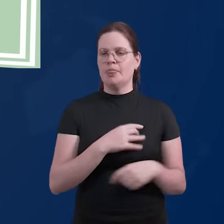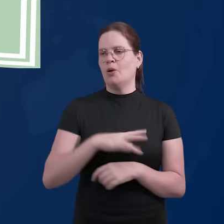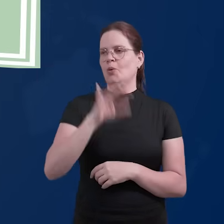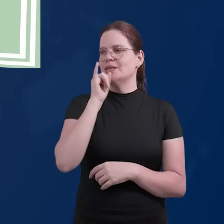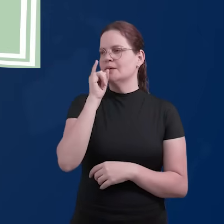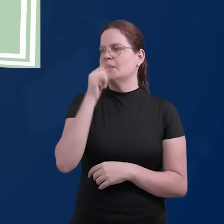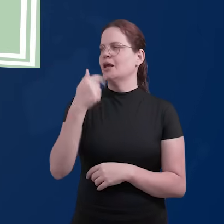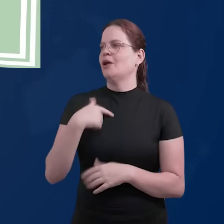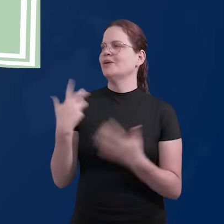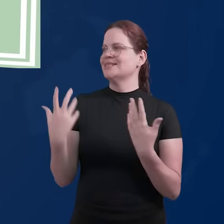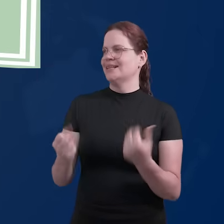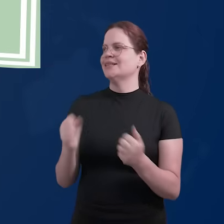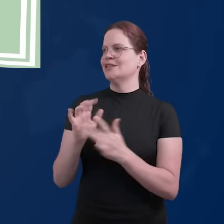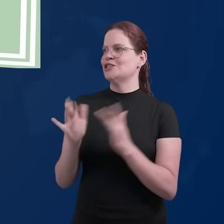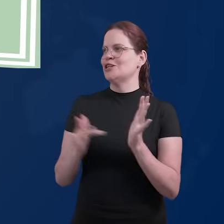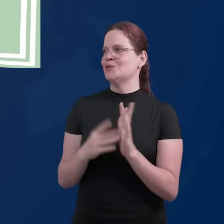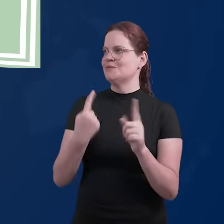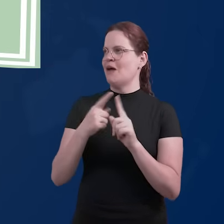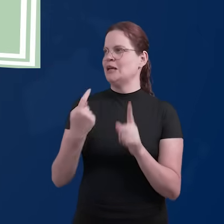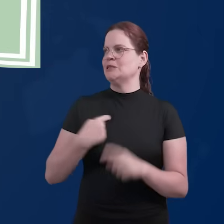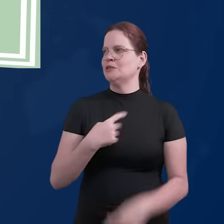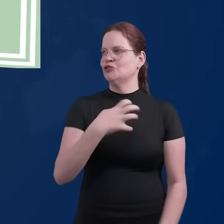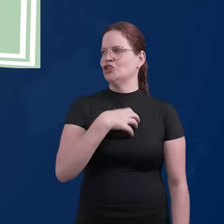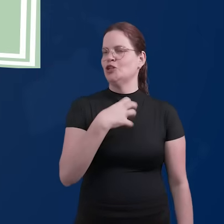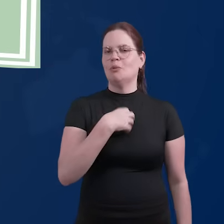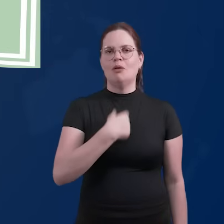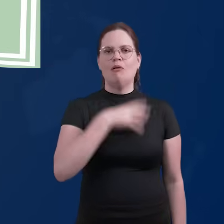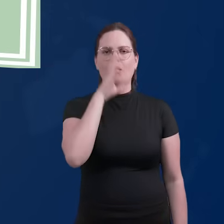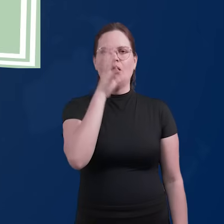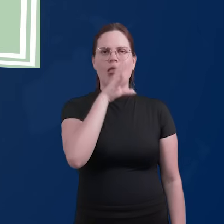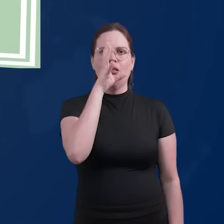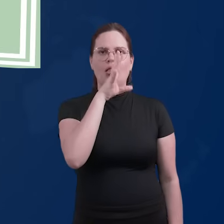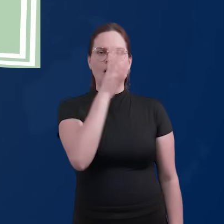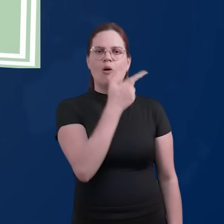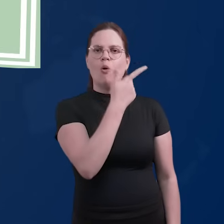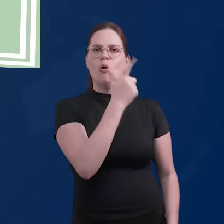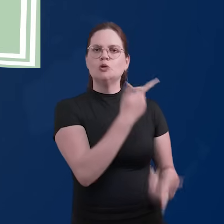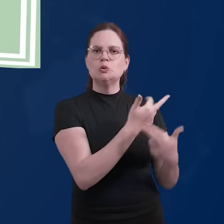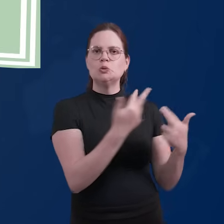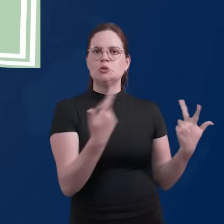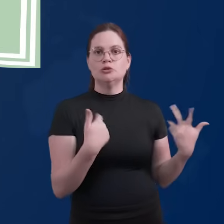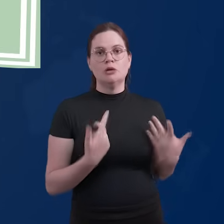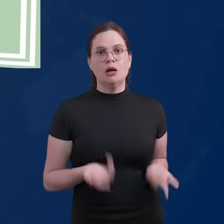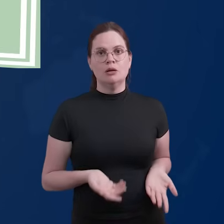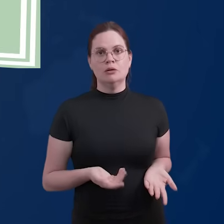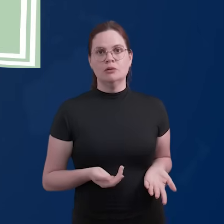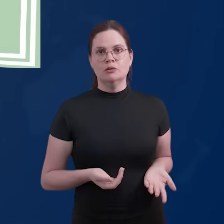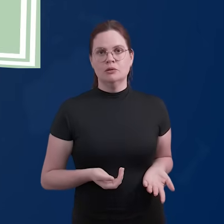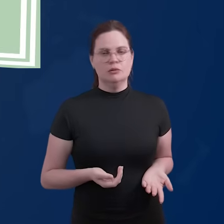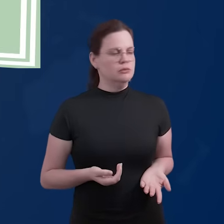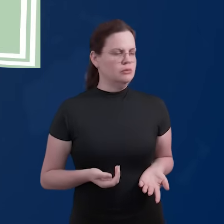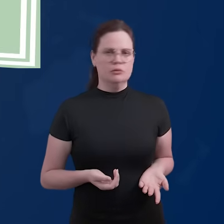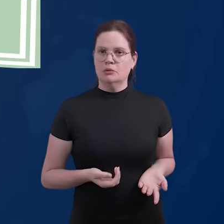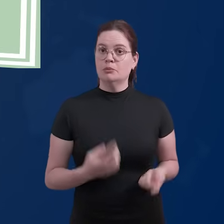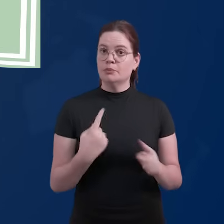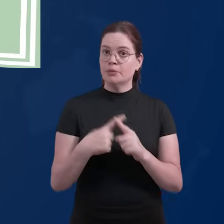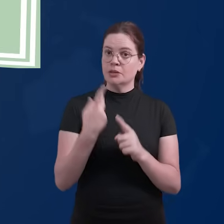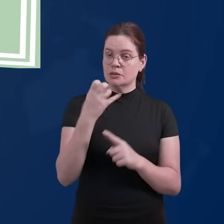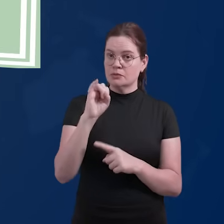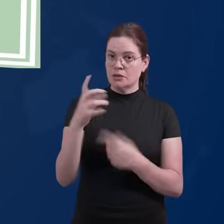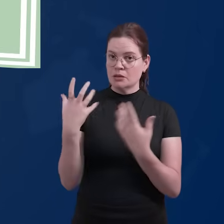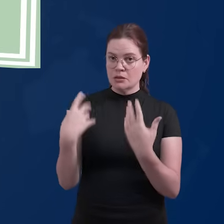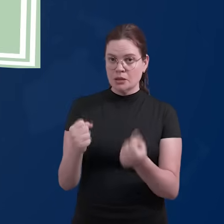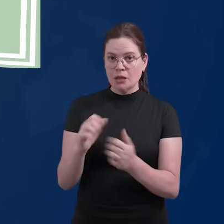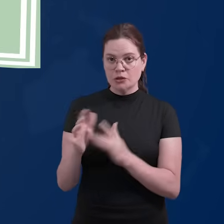dizer, eu vou me santificar de outra maneira, não. Porque automaticamente você vai sentir o desejo de Deus mudar a sua vida, de